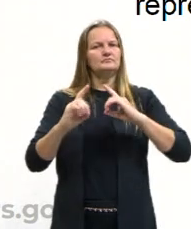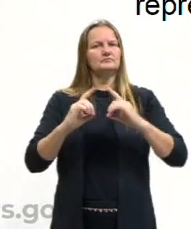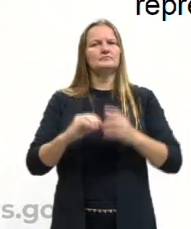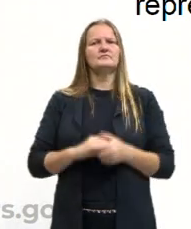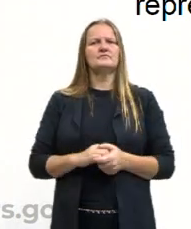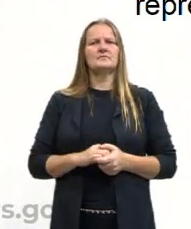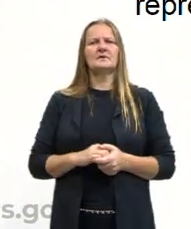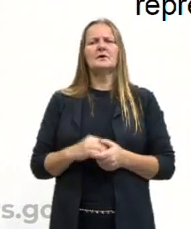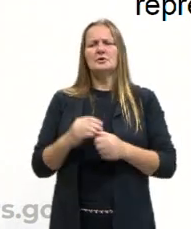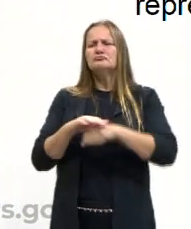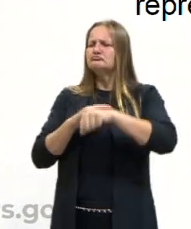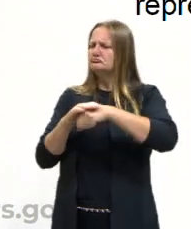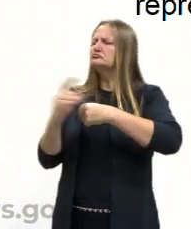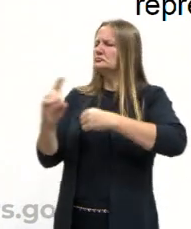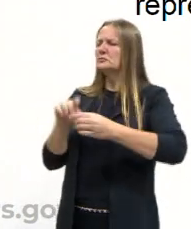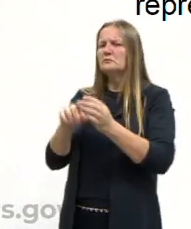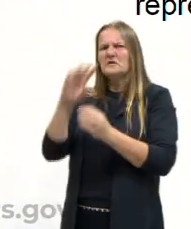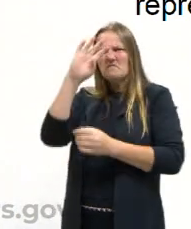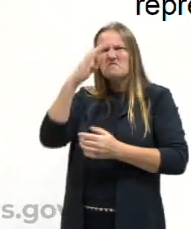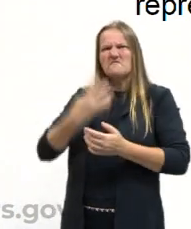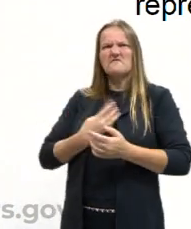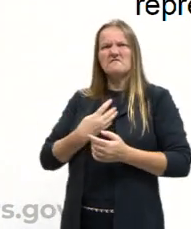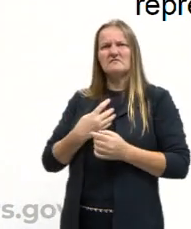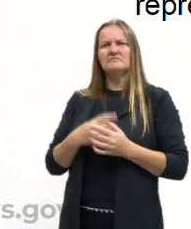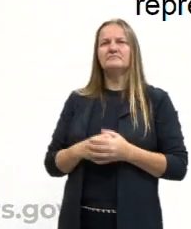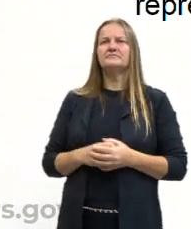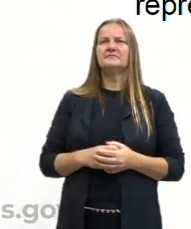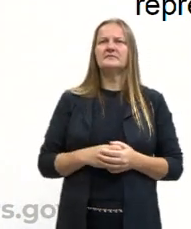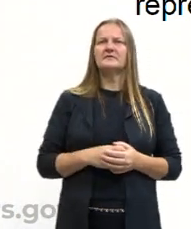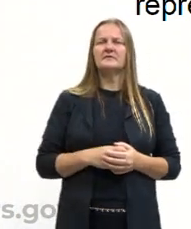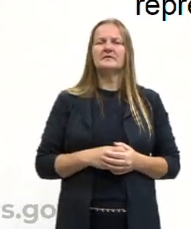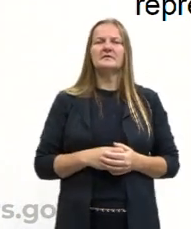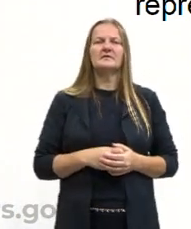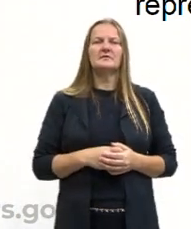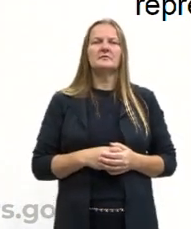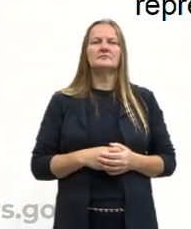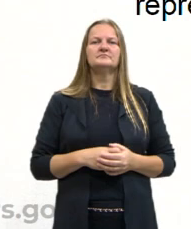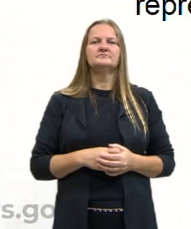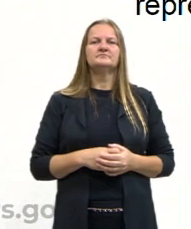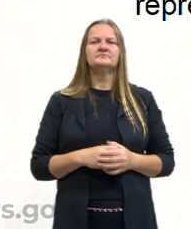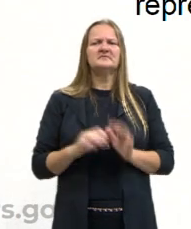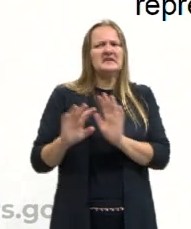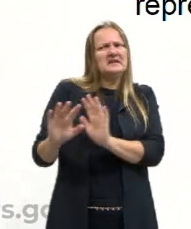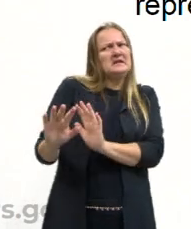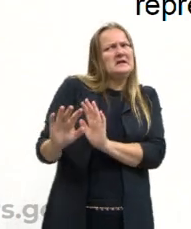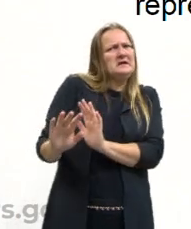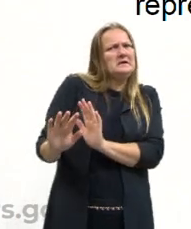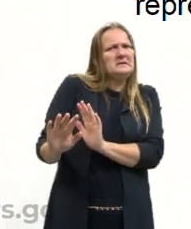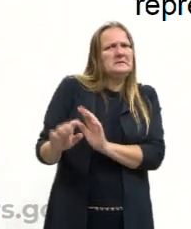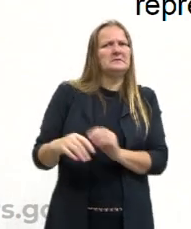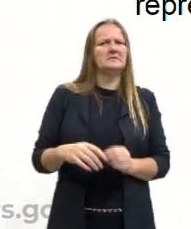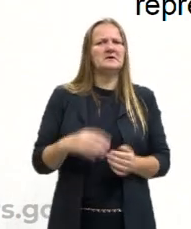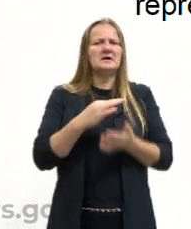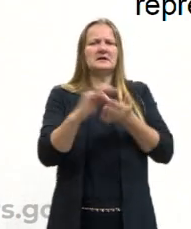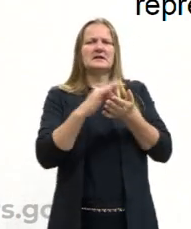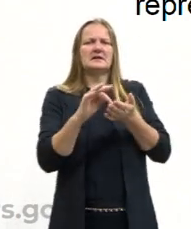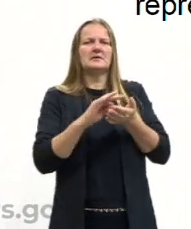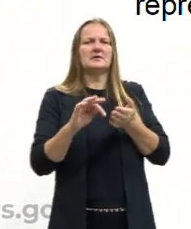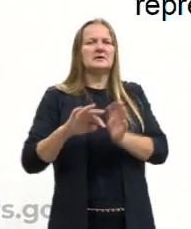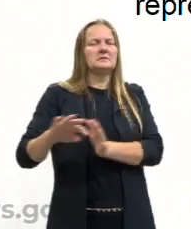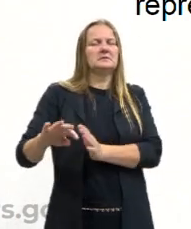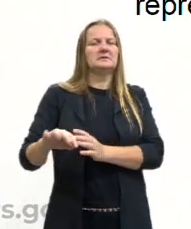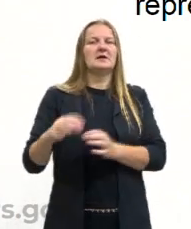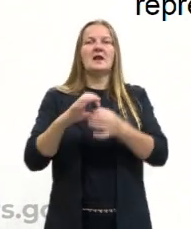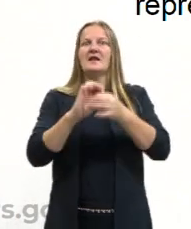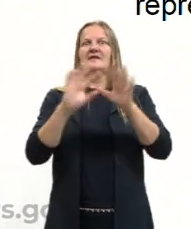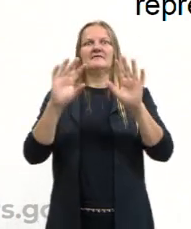acusadores e nesse momento aquele poderia ter feito por exemplo como Galileu ter recusado ter refutado sua teoria e ter